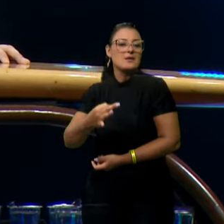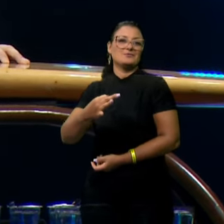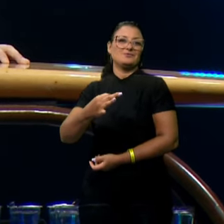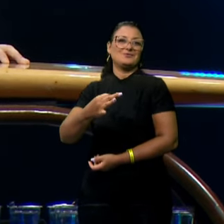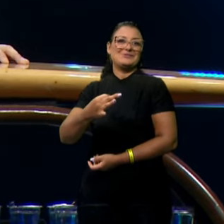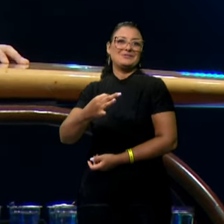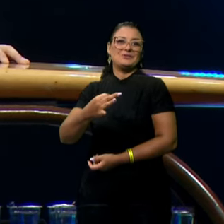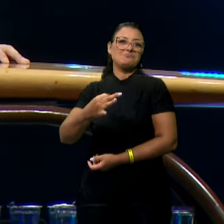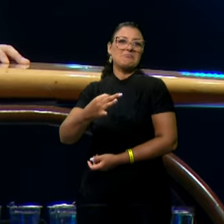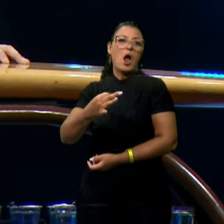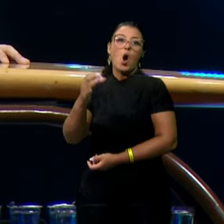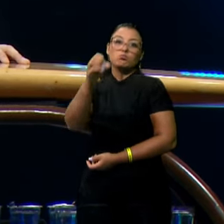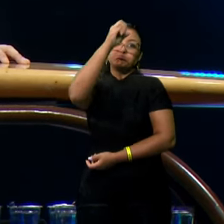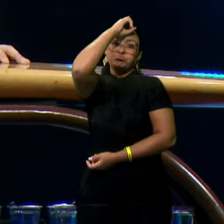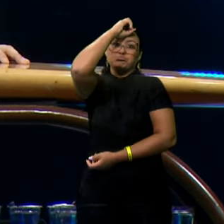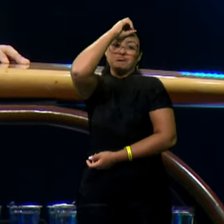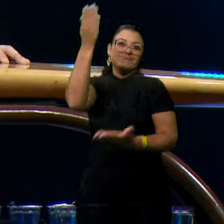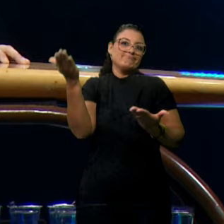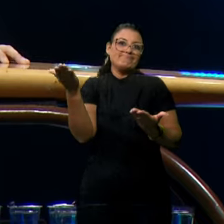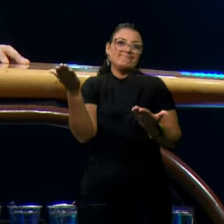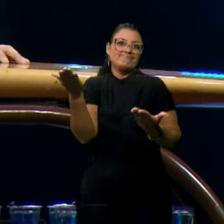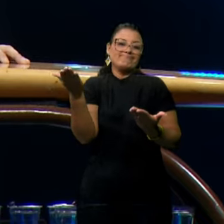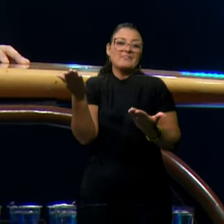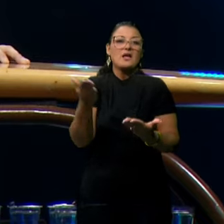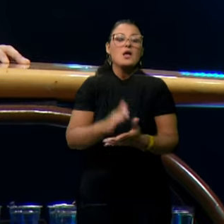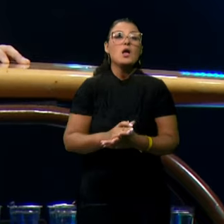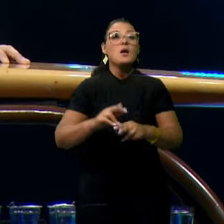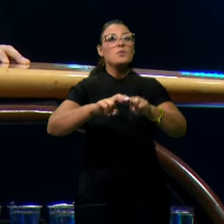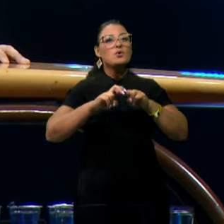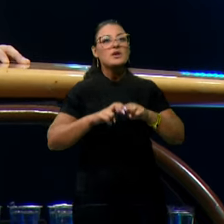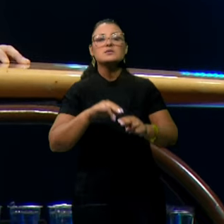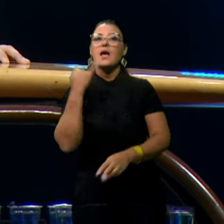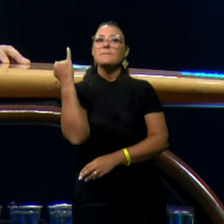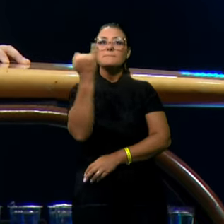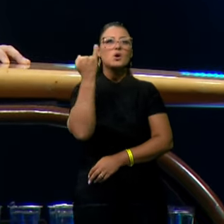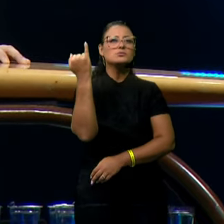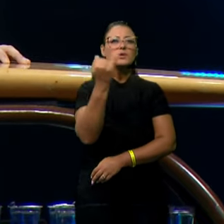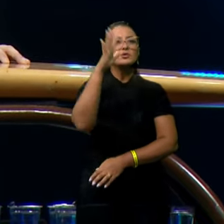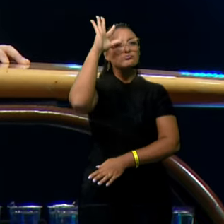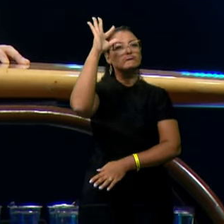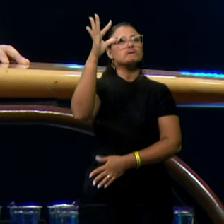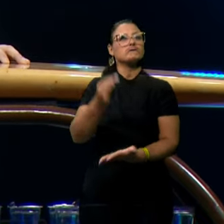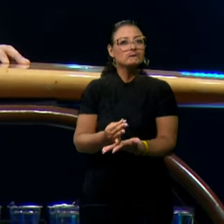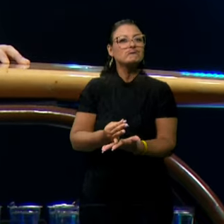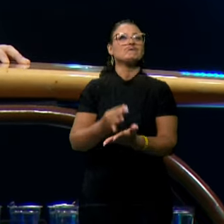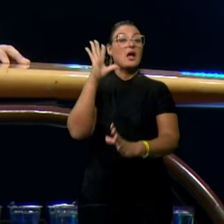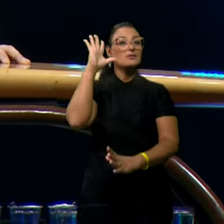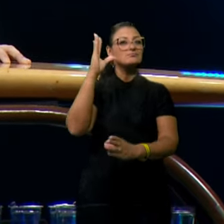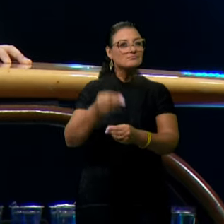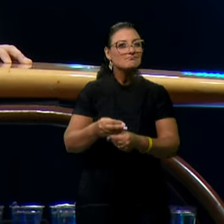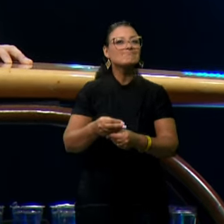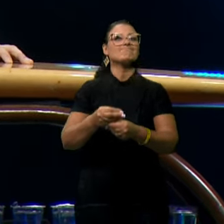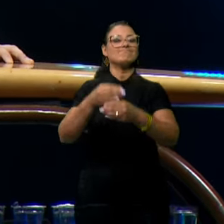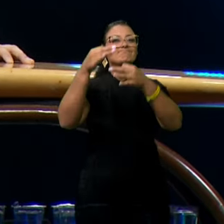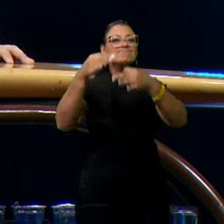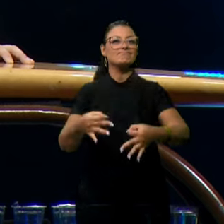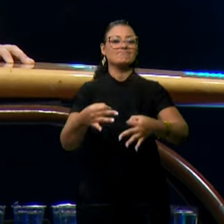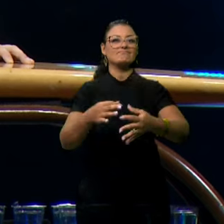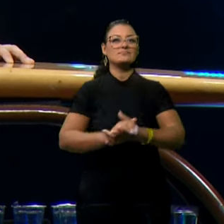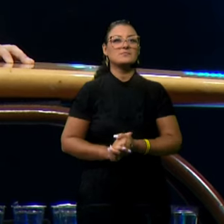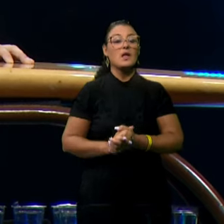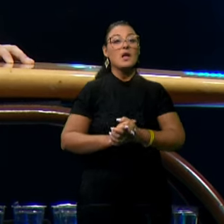ser monitorada ela precisa ser encarnada em nós para que gerem aquilo que deve ser gerado amém Então vou começar esta